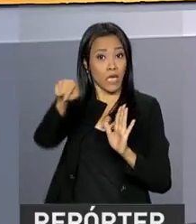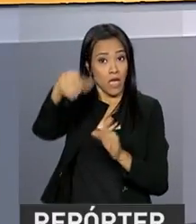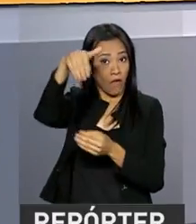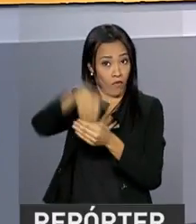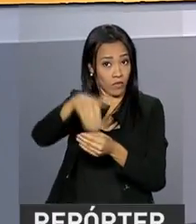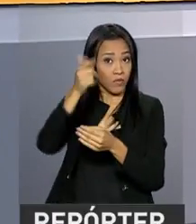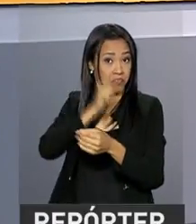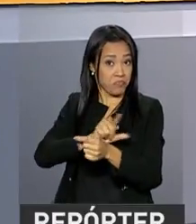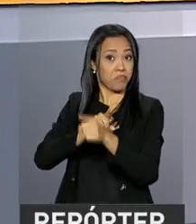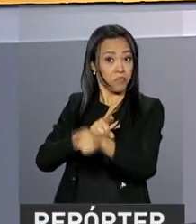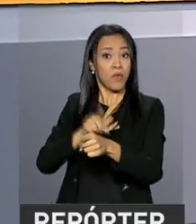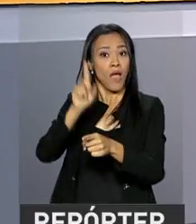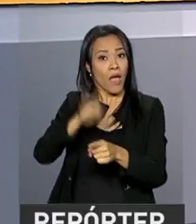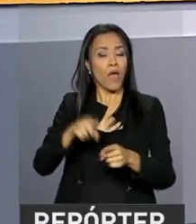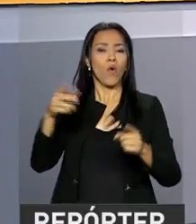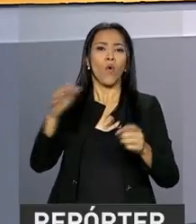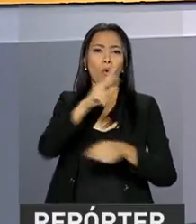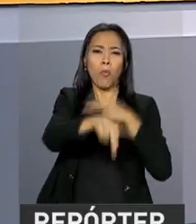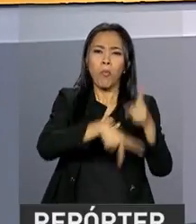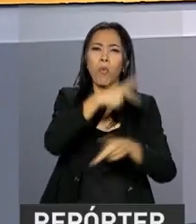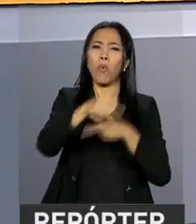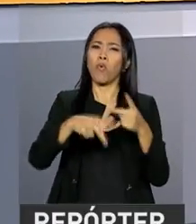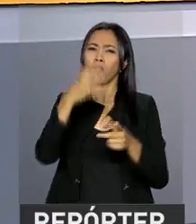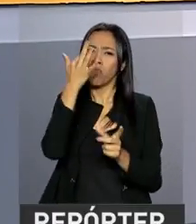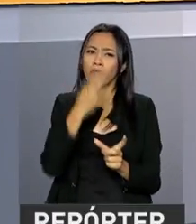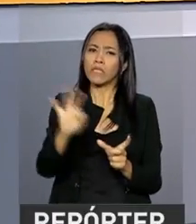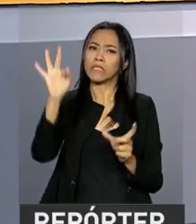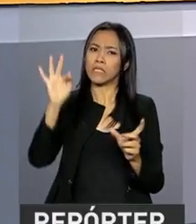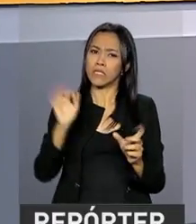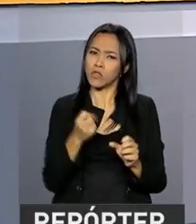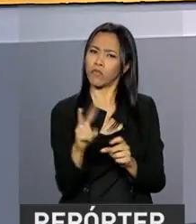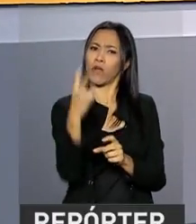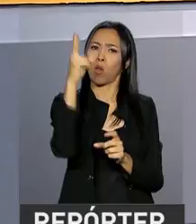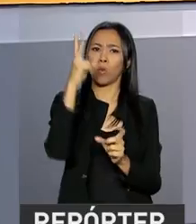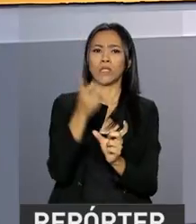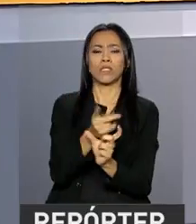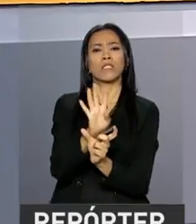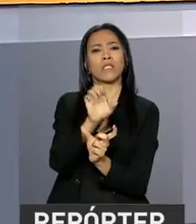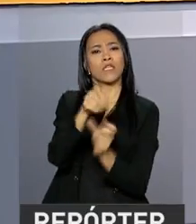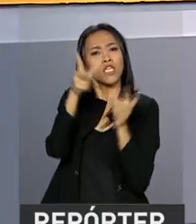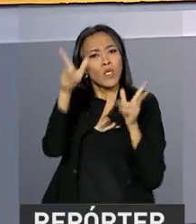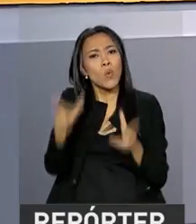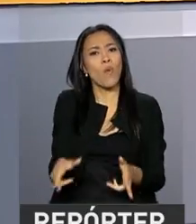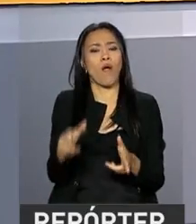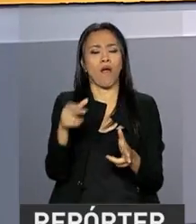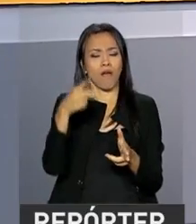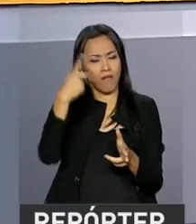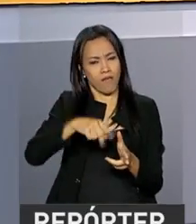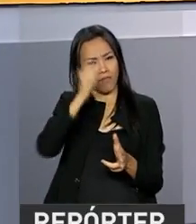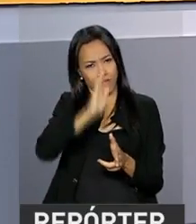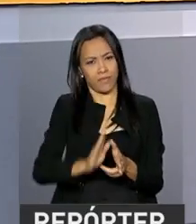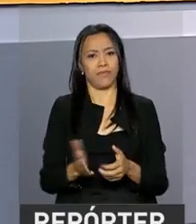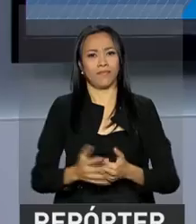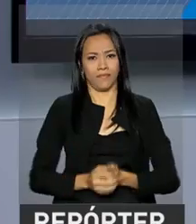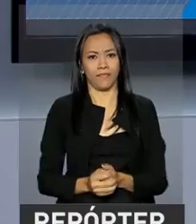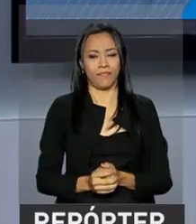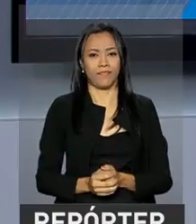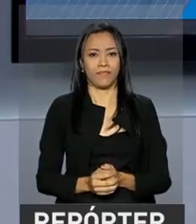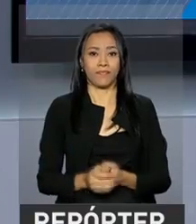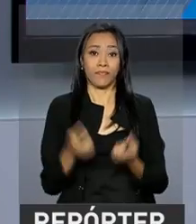reafirma o apego do povo francês aos valores democráticos com os pais nós brasileiros nos identificamos